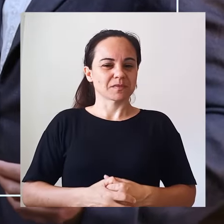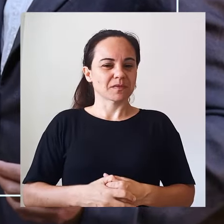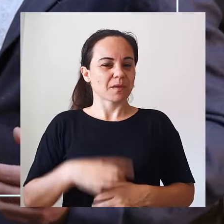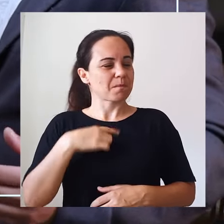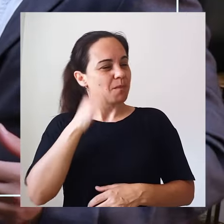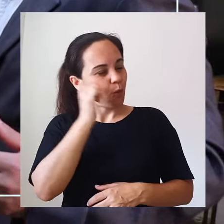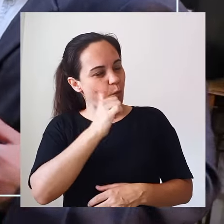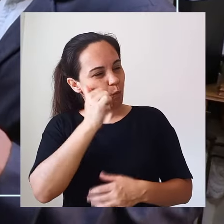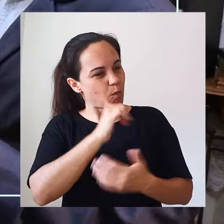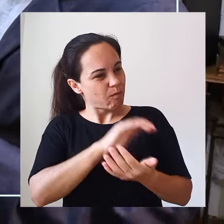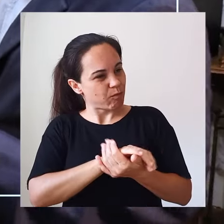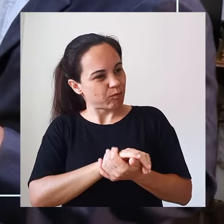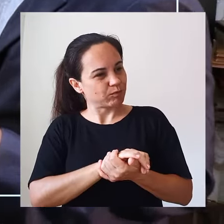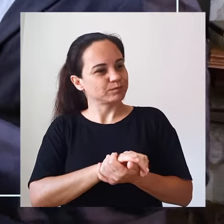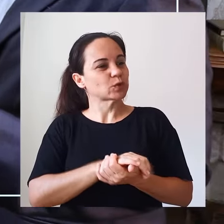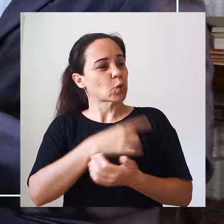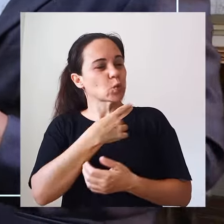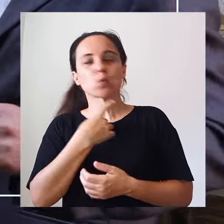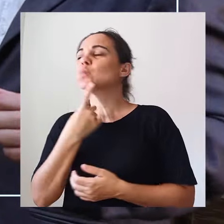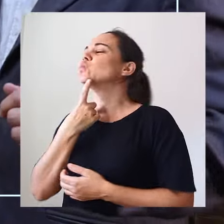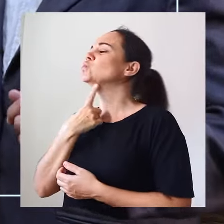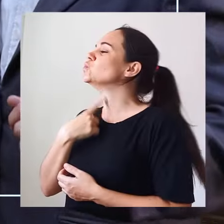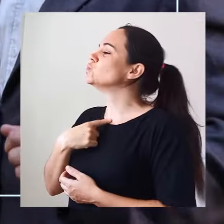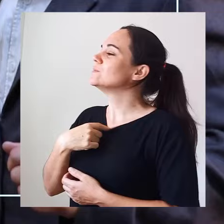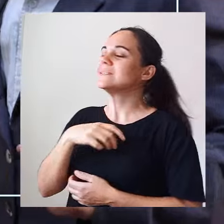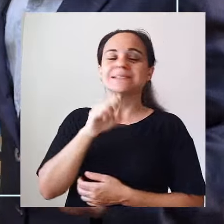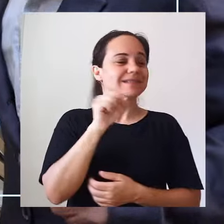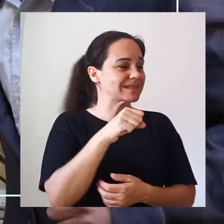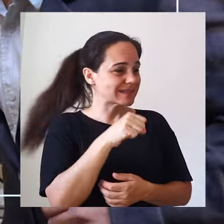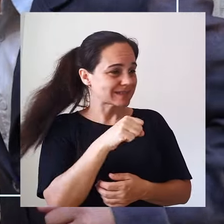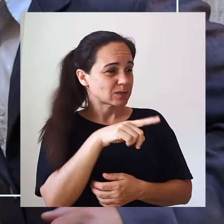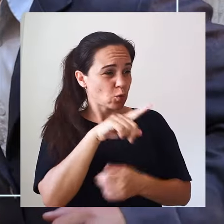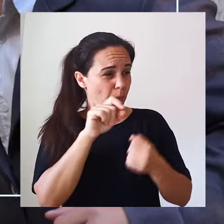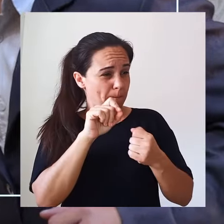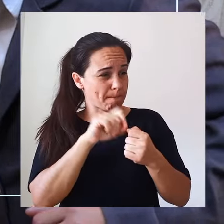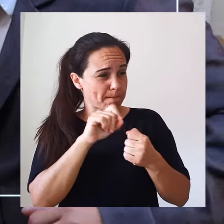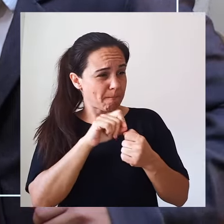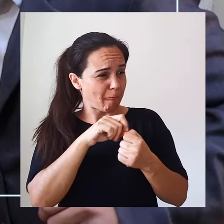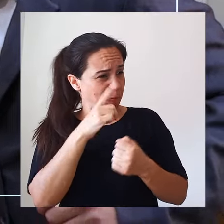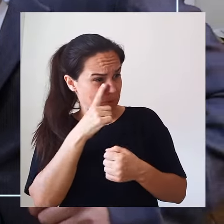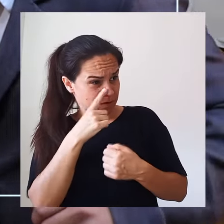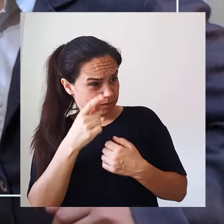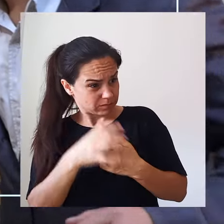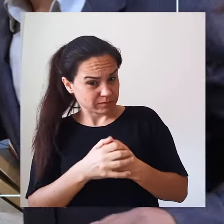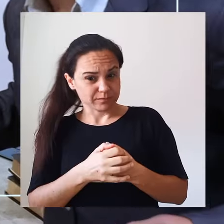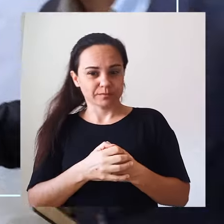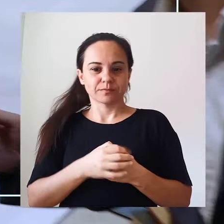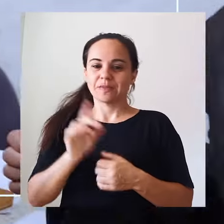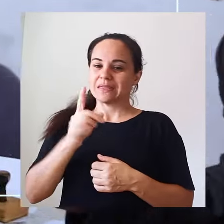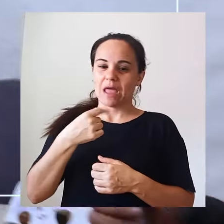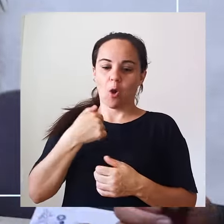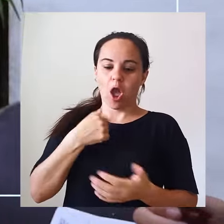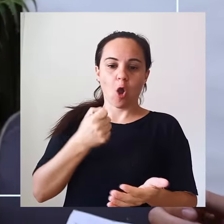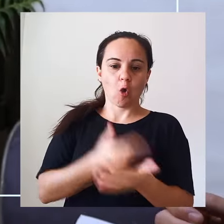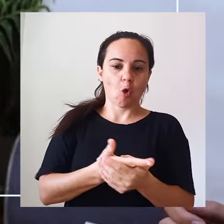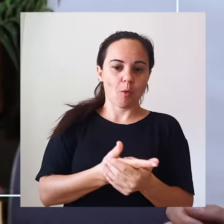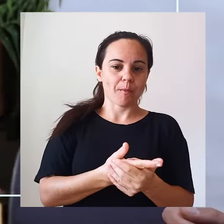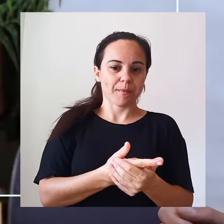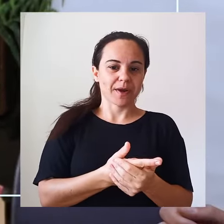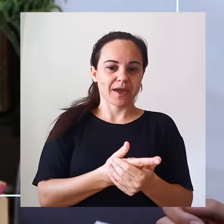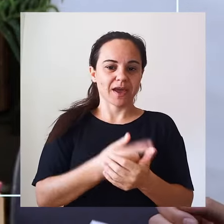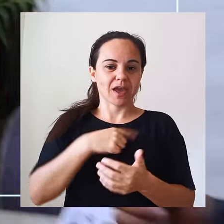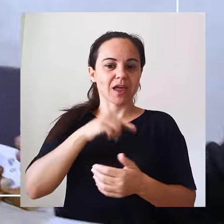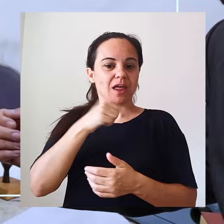Gostou? Sim, foi sua mãe quem fez. Não, eu comprei na